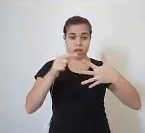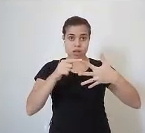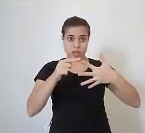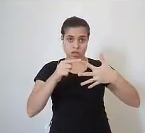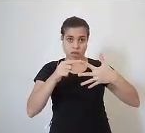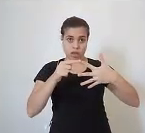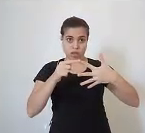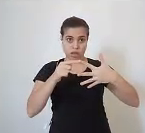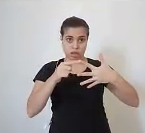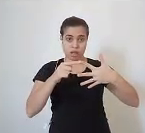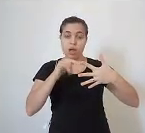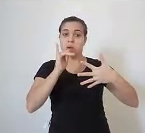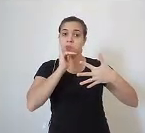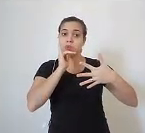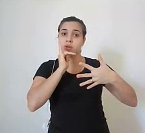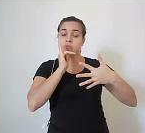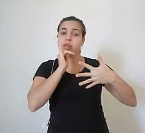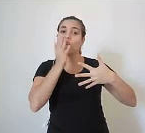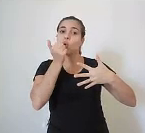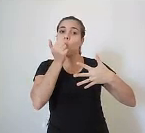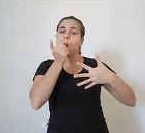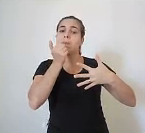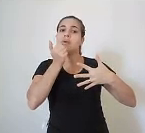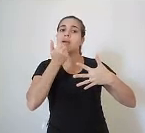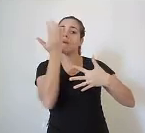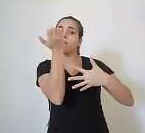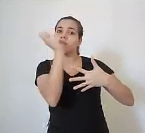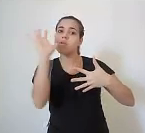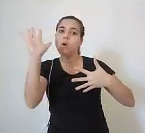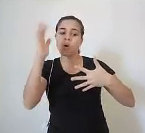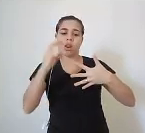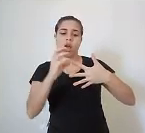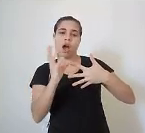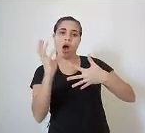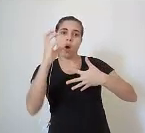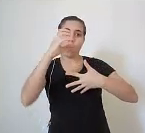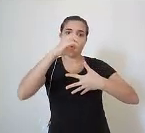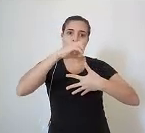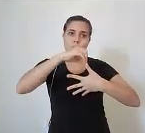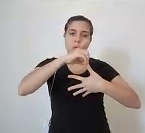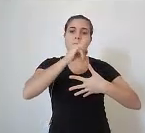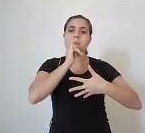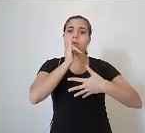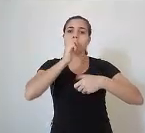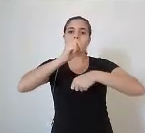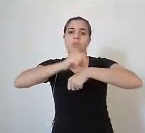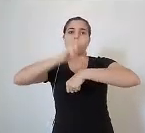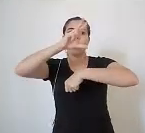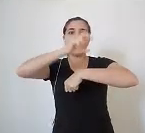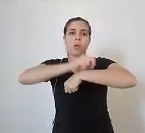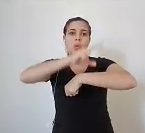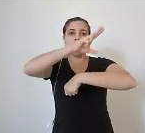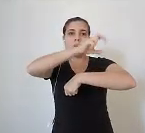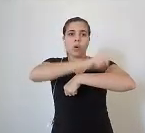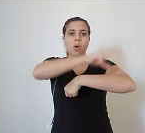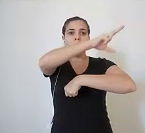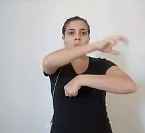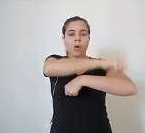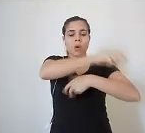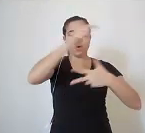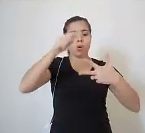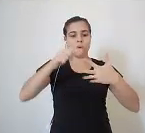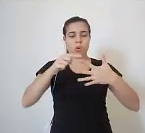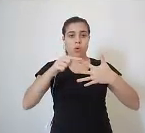Essas plantas elas vão servir de alimento para um herbívoro, que é um